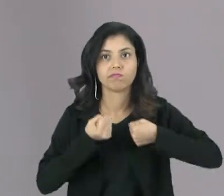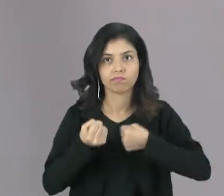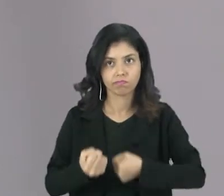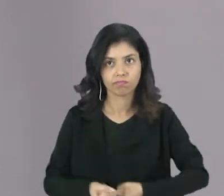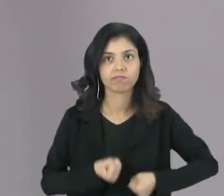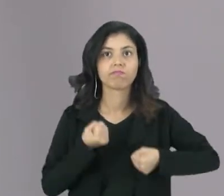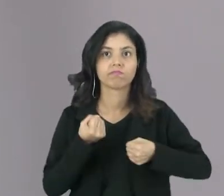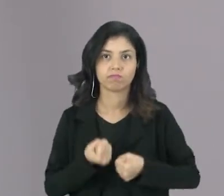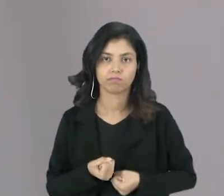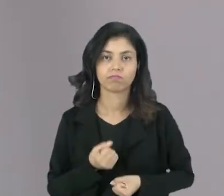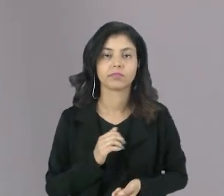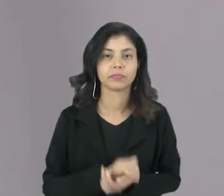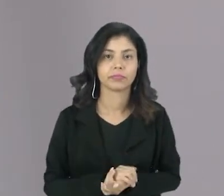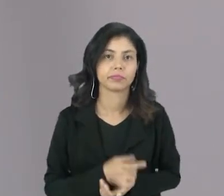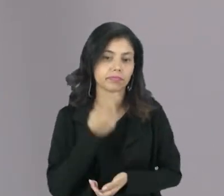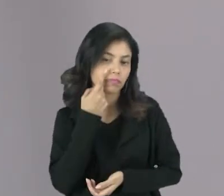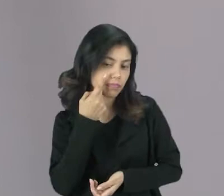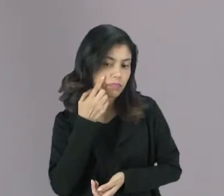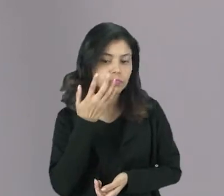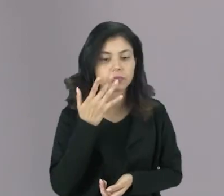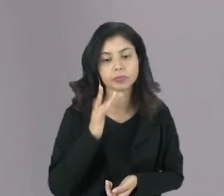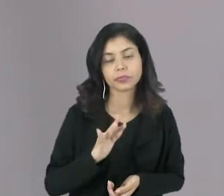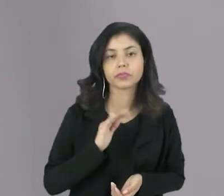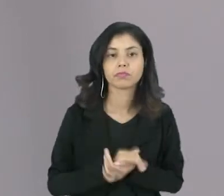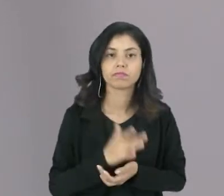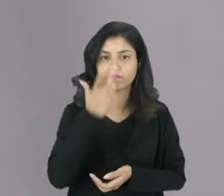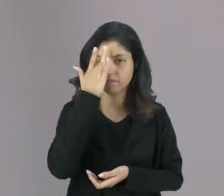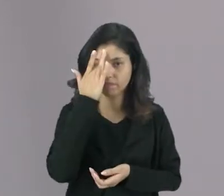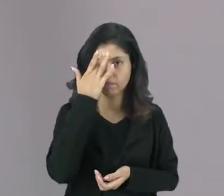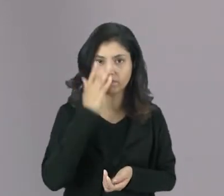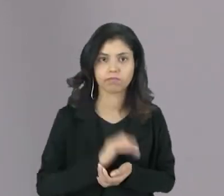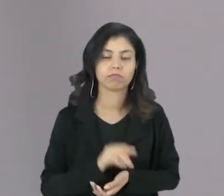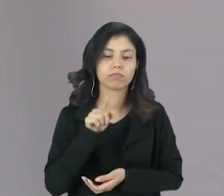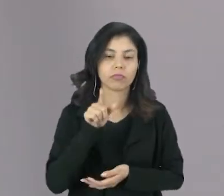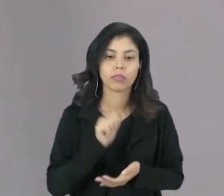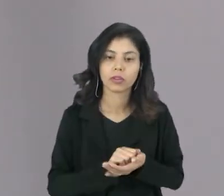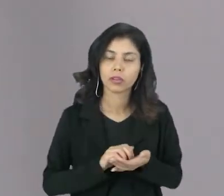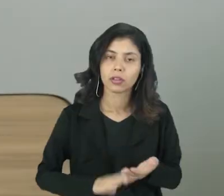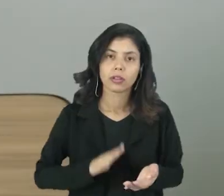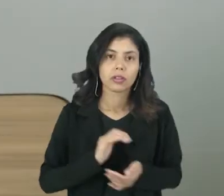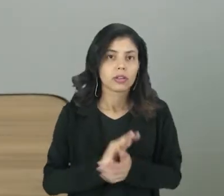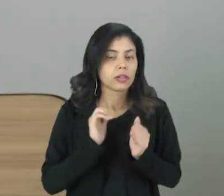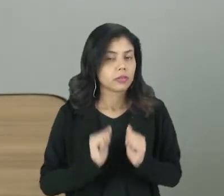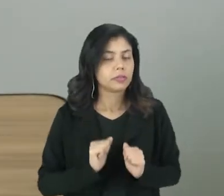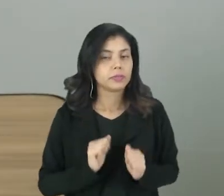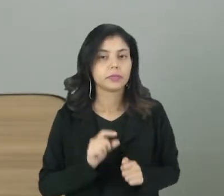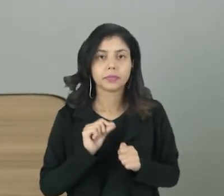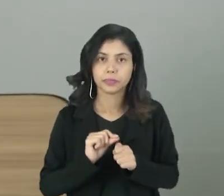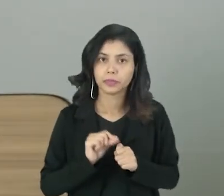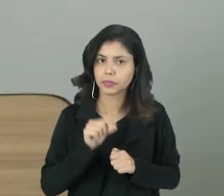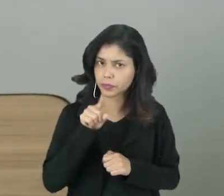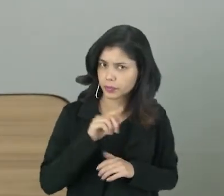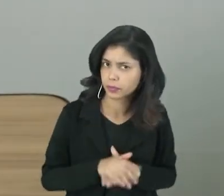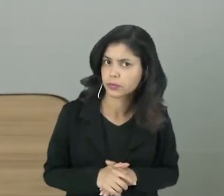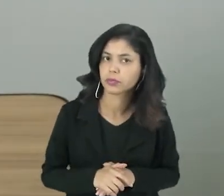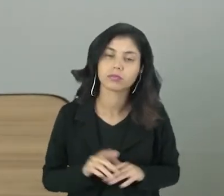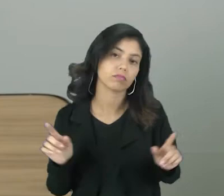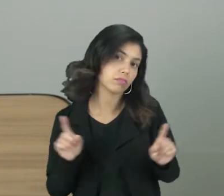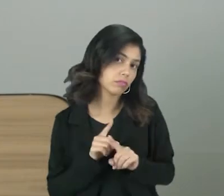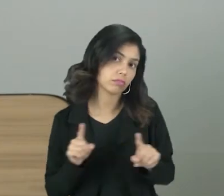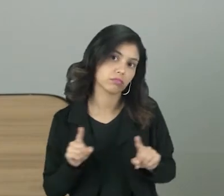mesmo e olha Crianças vocês acham que esta é uma atividade em que vocês podem estar fazendo